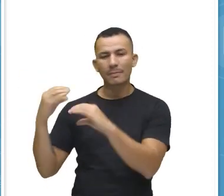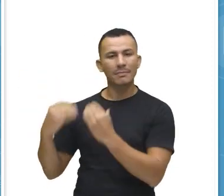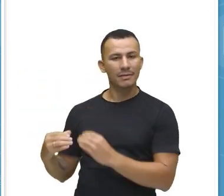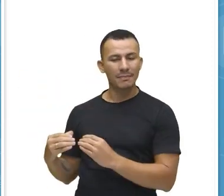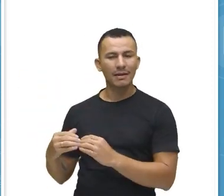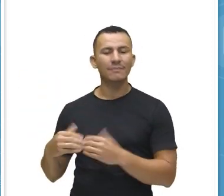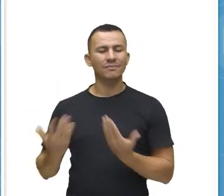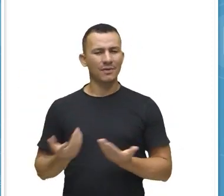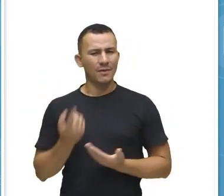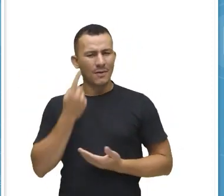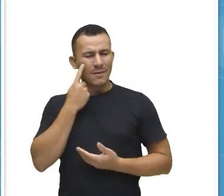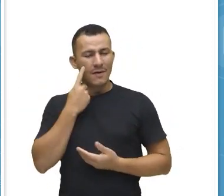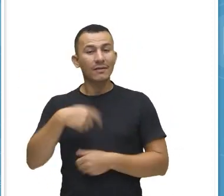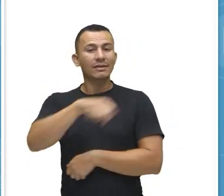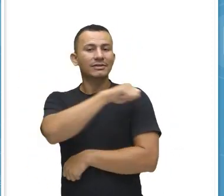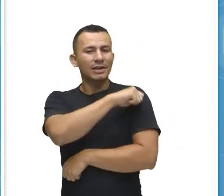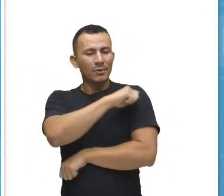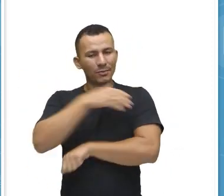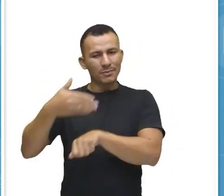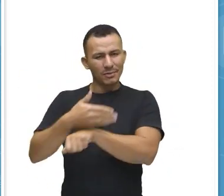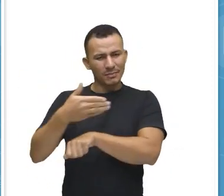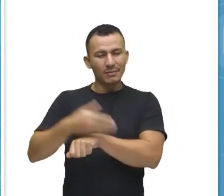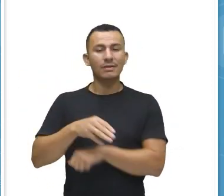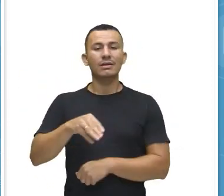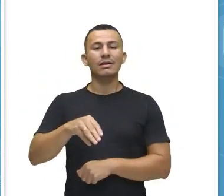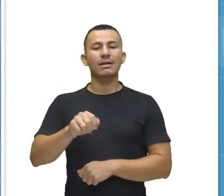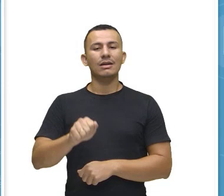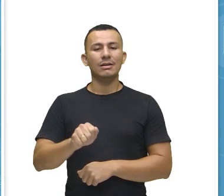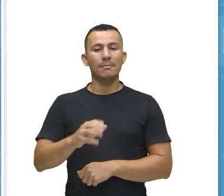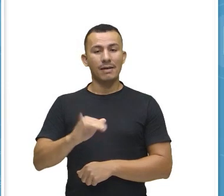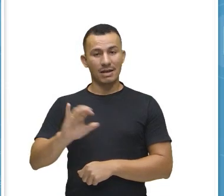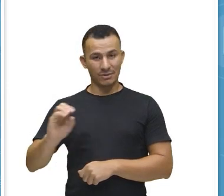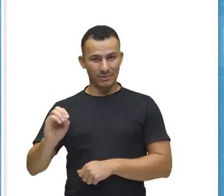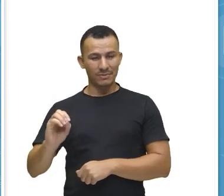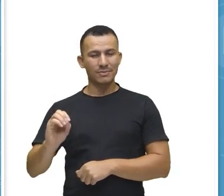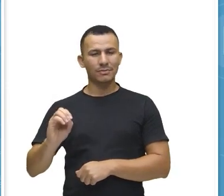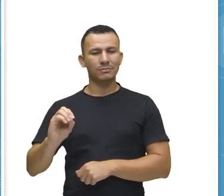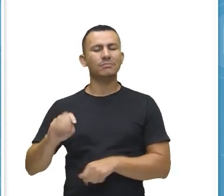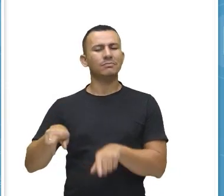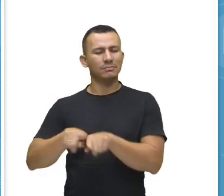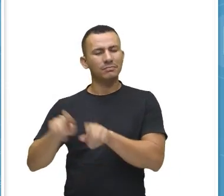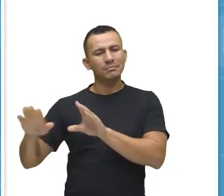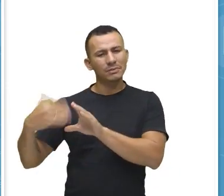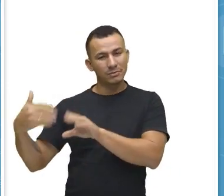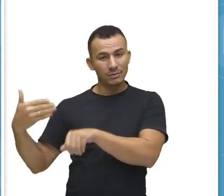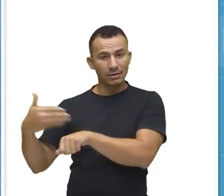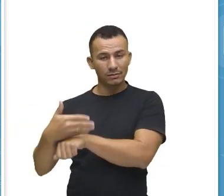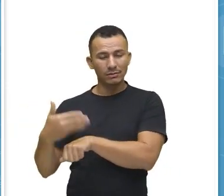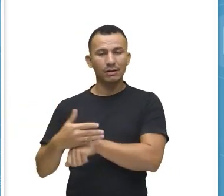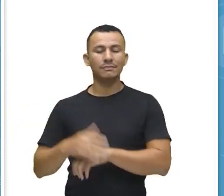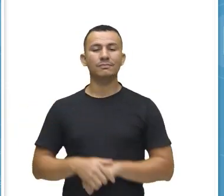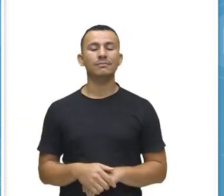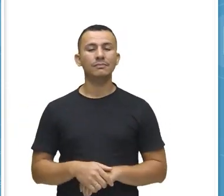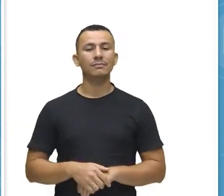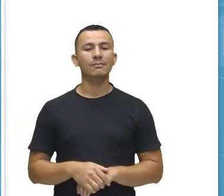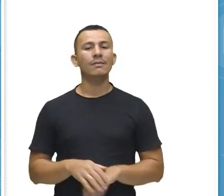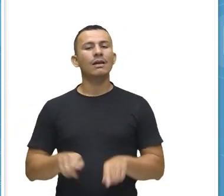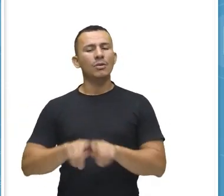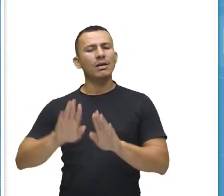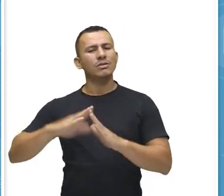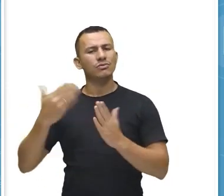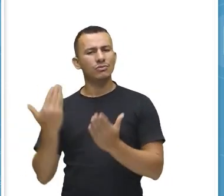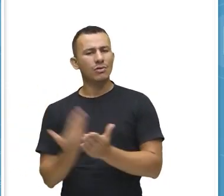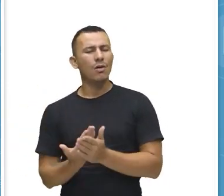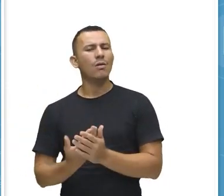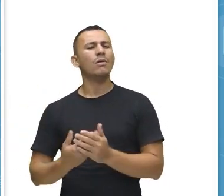que nós temos. Olha, o Márcio, um abraço, meu querido, participando aí no chat. Também a Escola Estadual Leonilha,